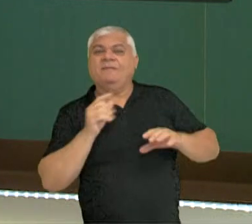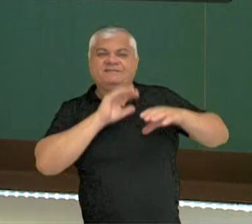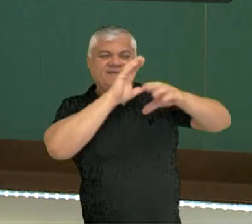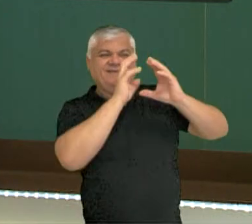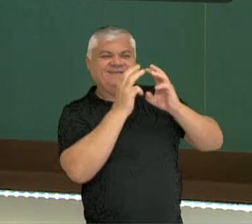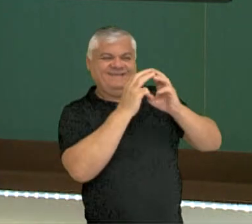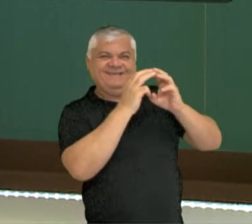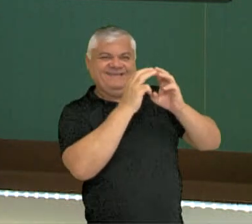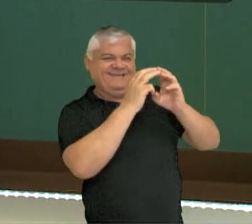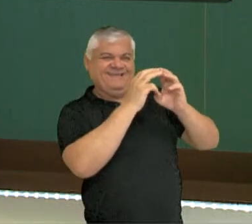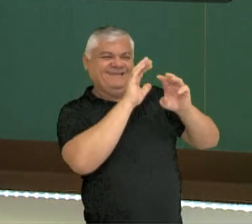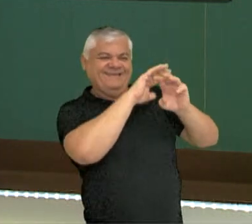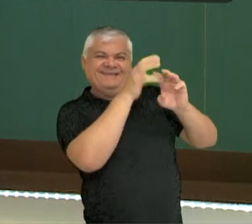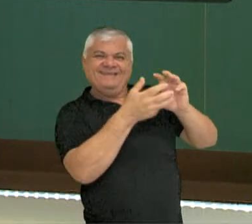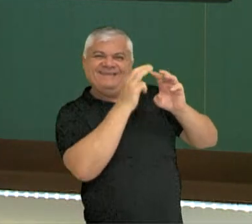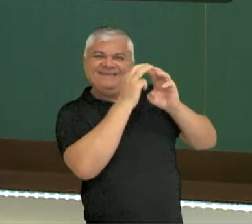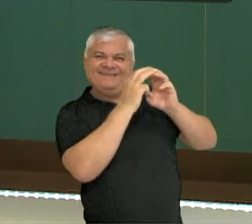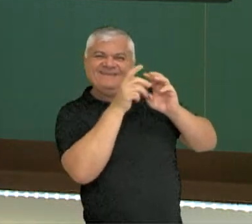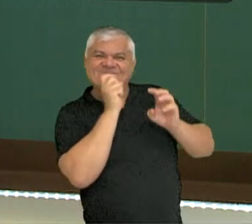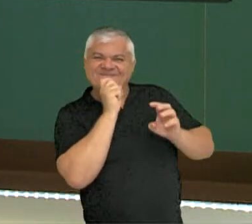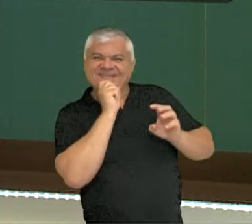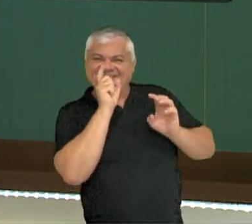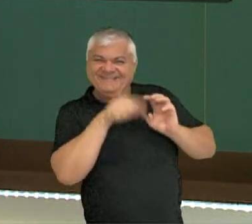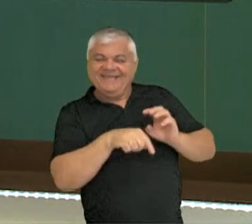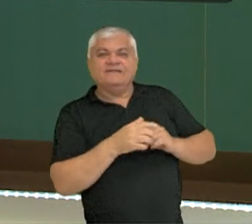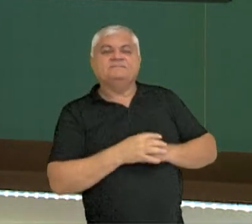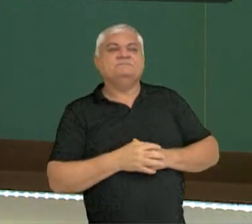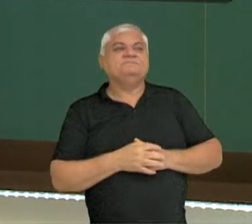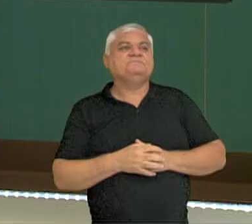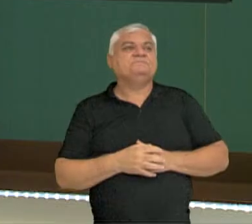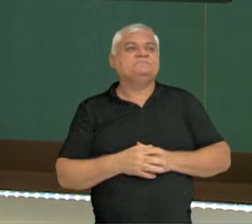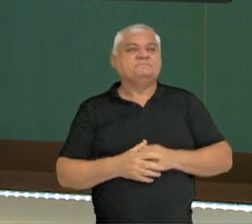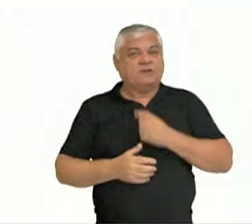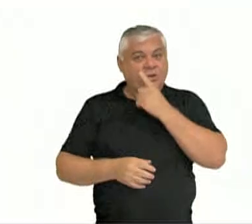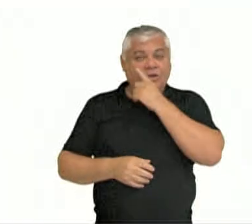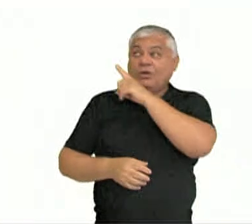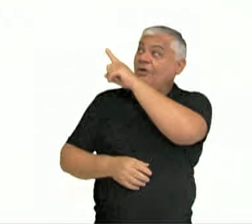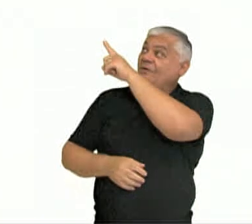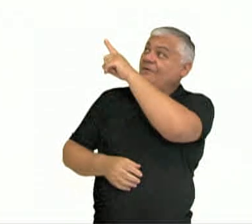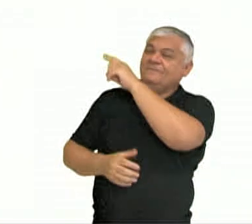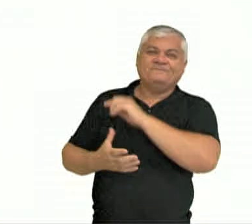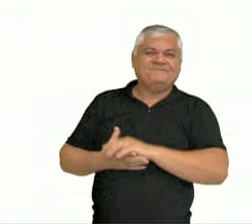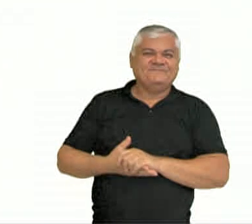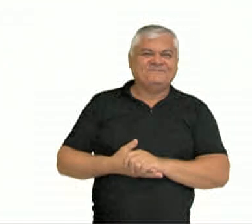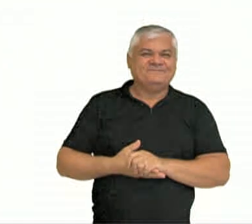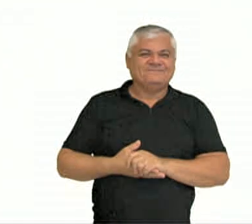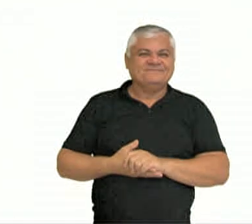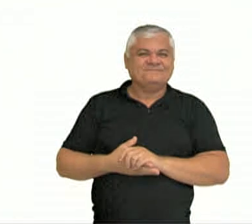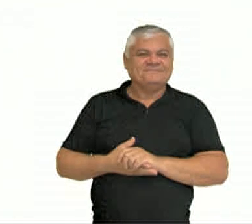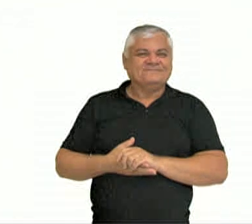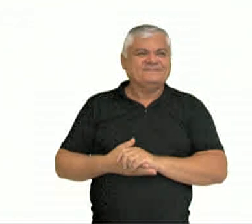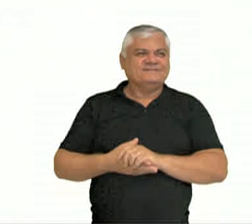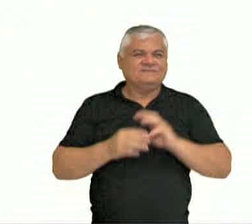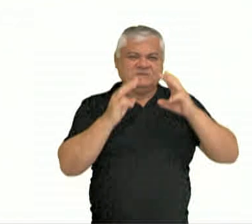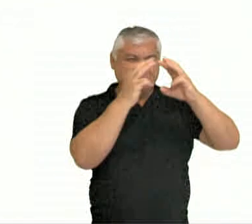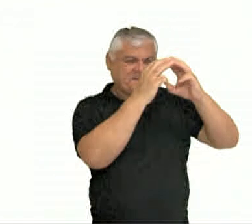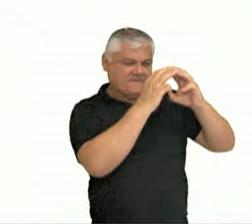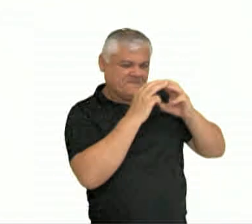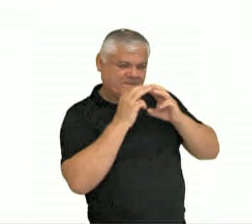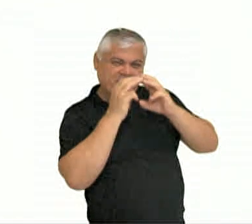representação cinematográfica, né, que eles vivem nesses iglus e tudo mais. Como vocês podem ver aqui, que são abrigos de gelo dos